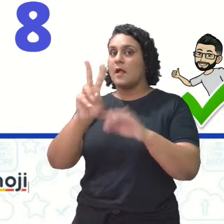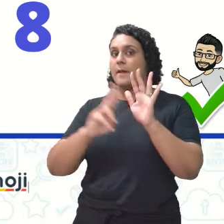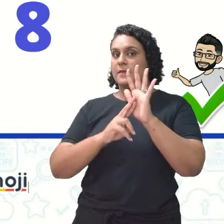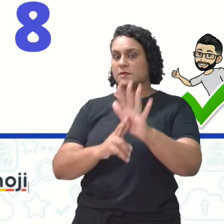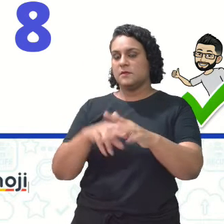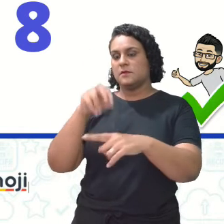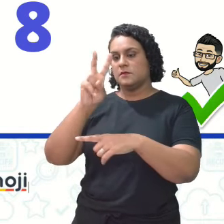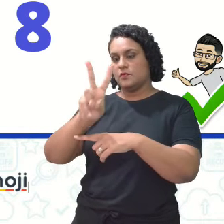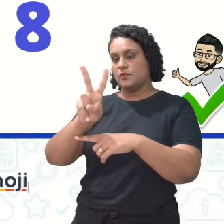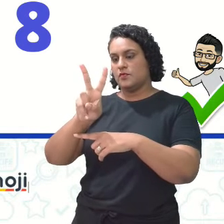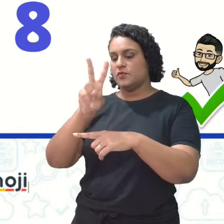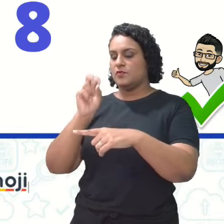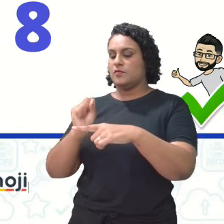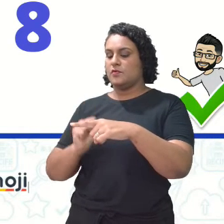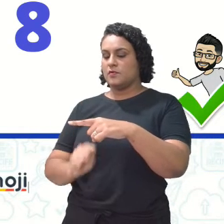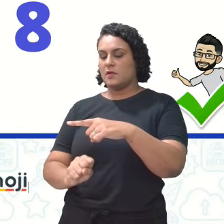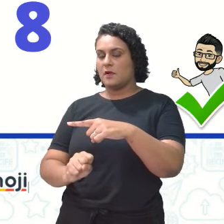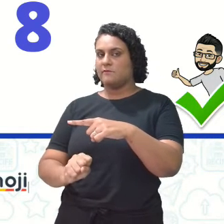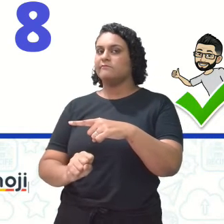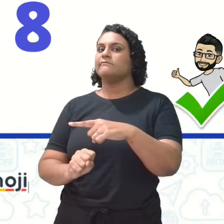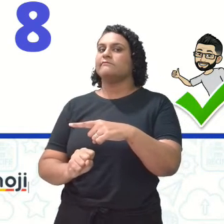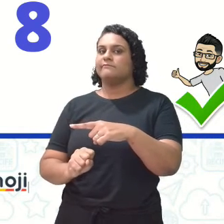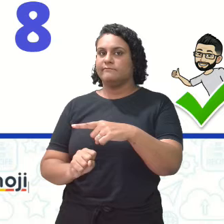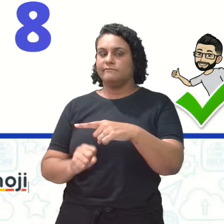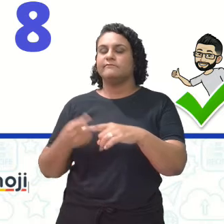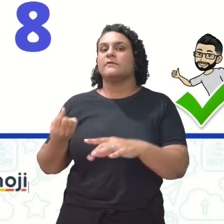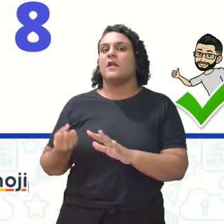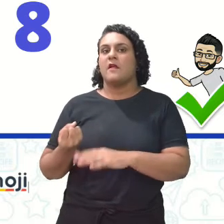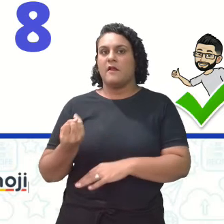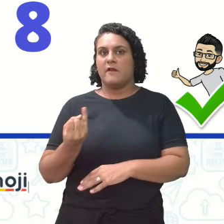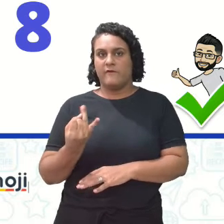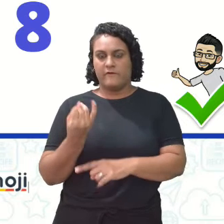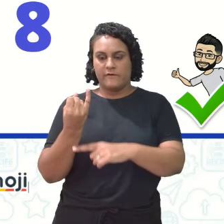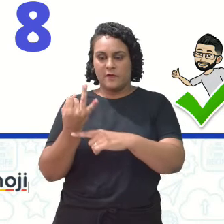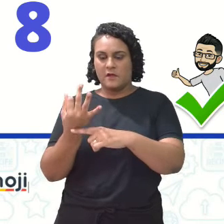representação de uma fração e a gente lê isso aqui na forma de